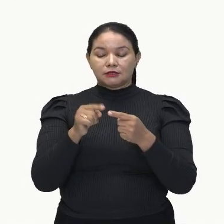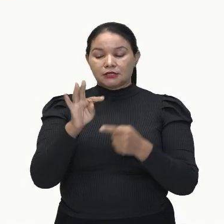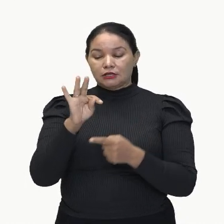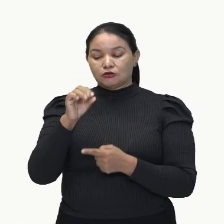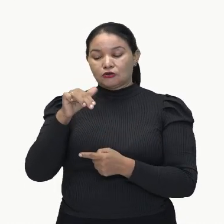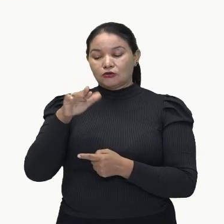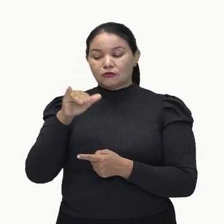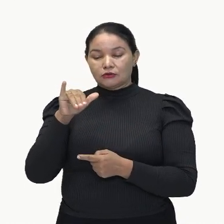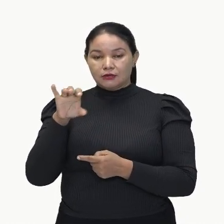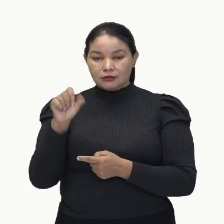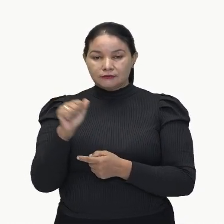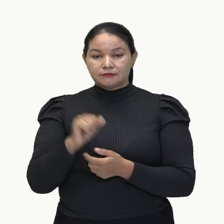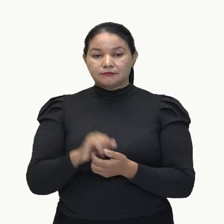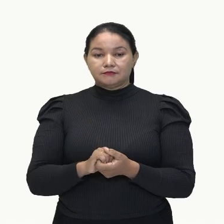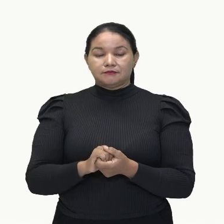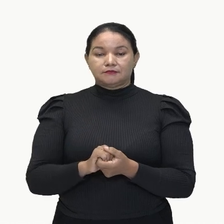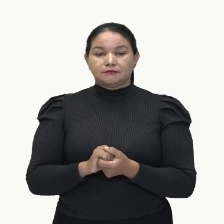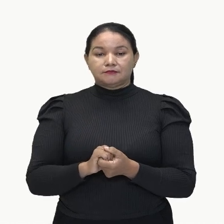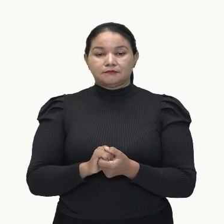ou se demor